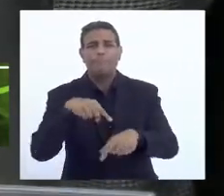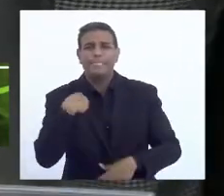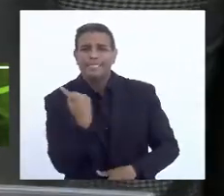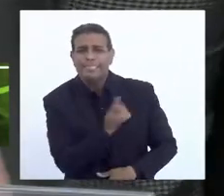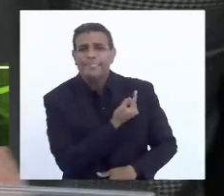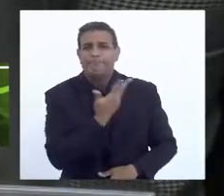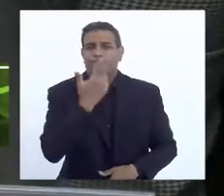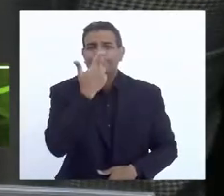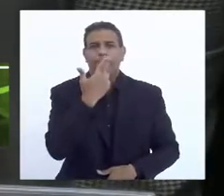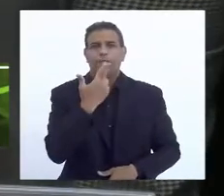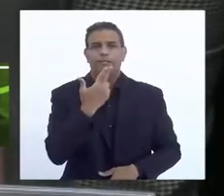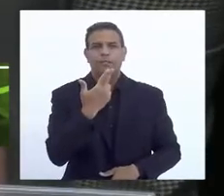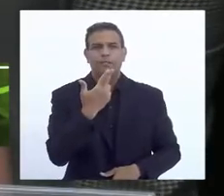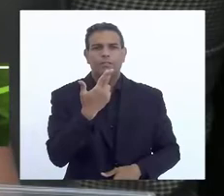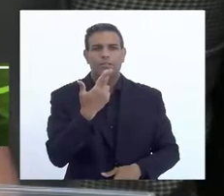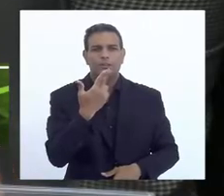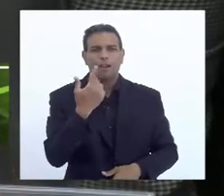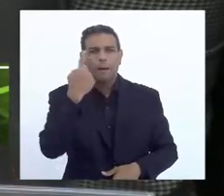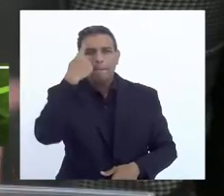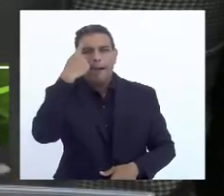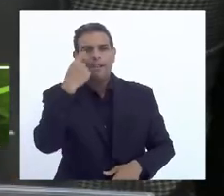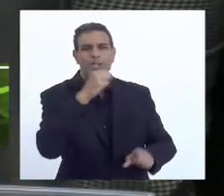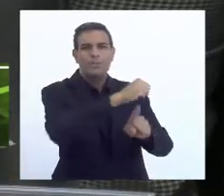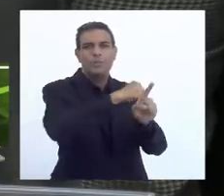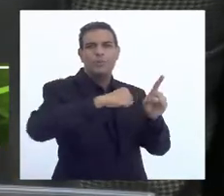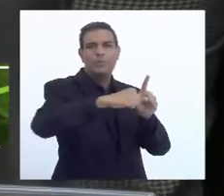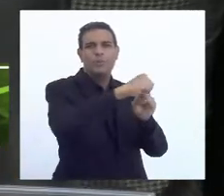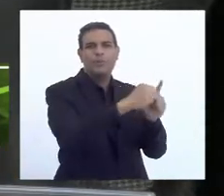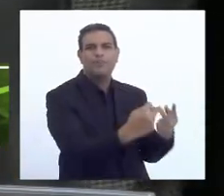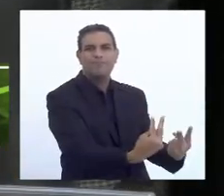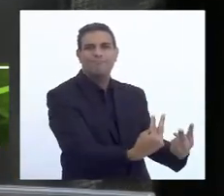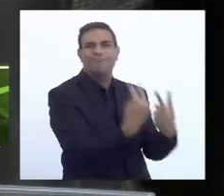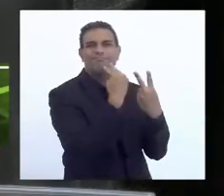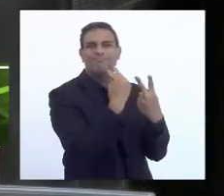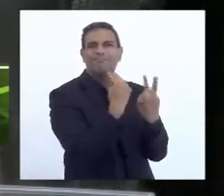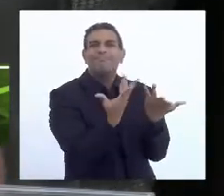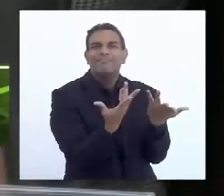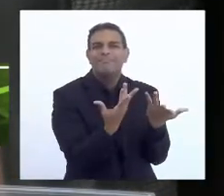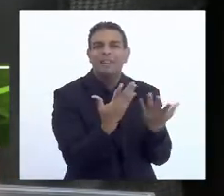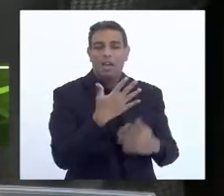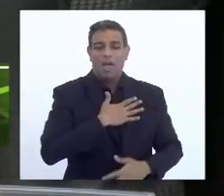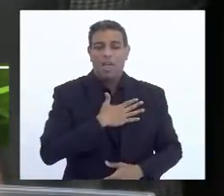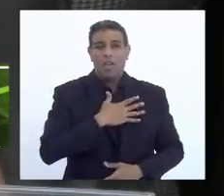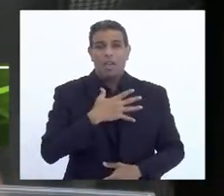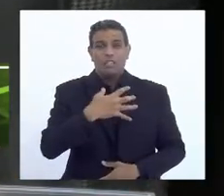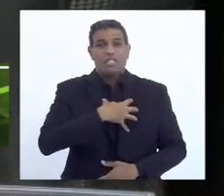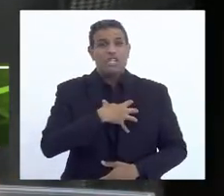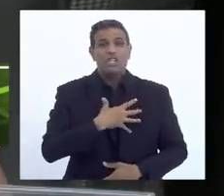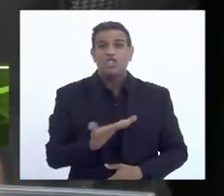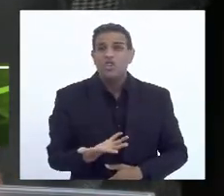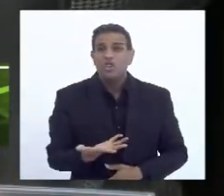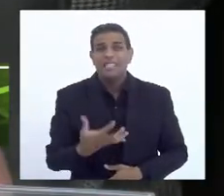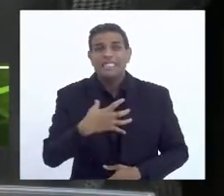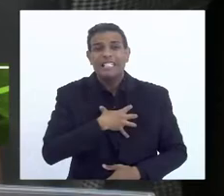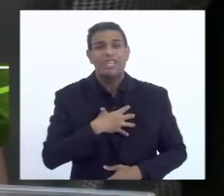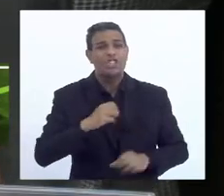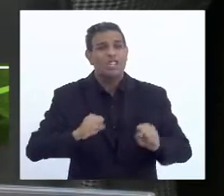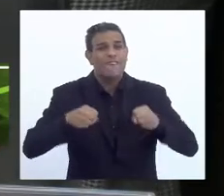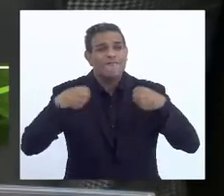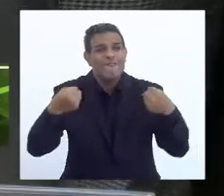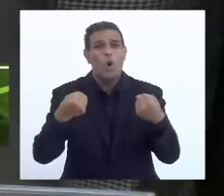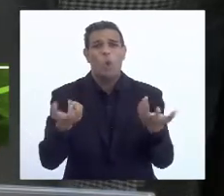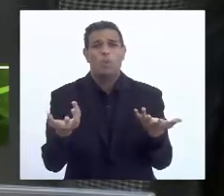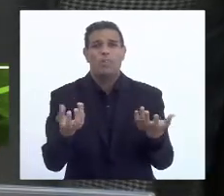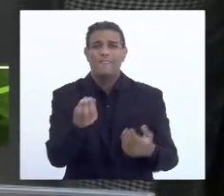fala emocional, parece que a sociedade entende isso como se fosse uma questão do escolher sentir, da força,